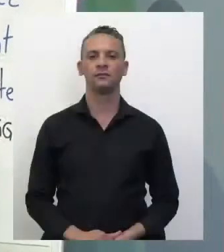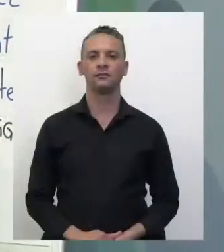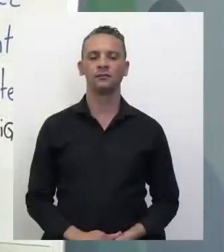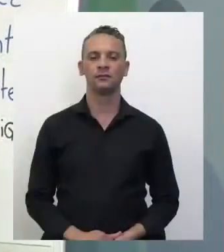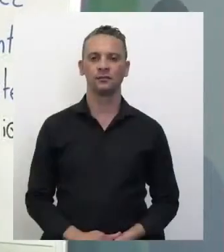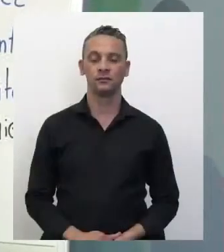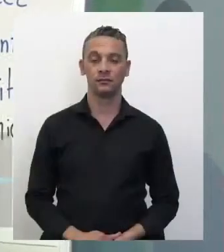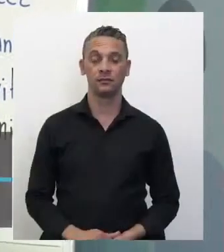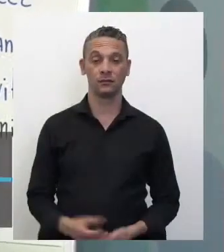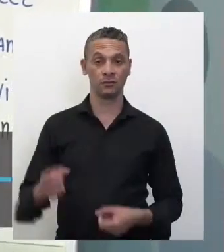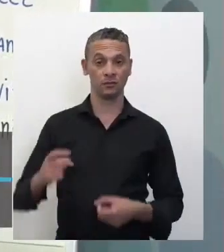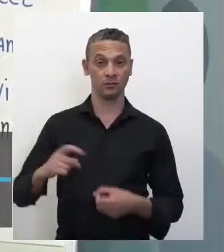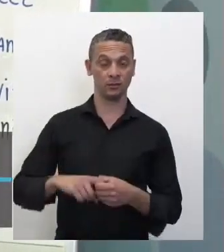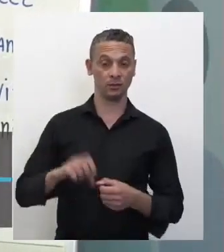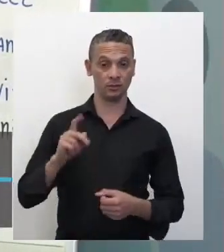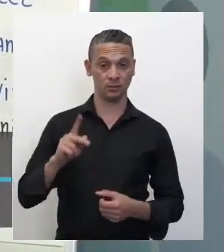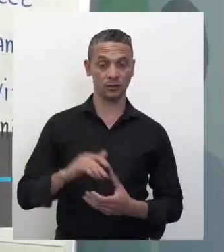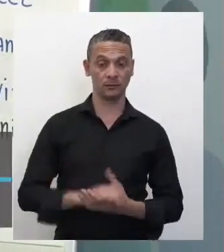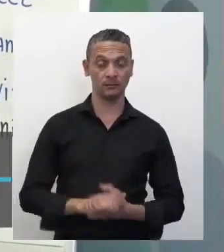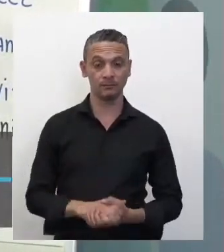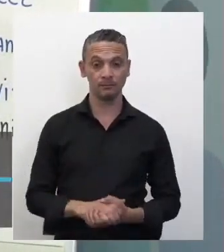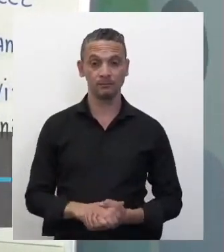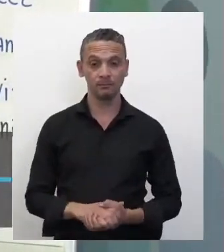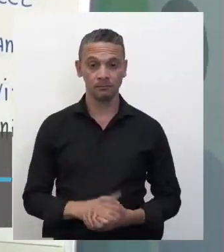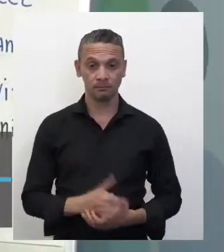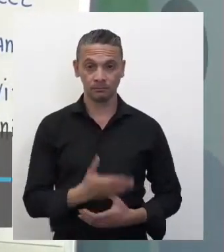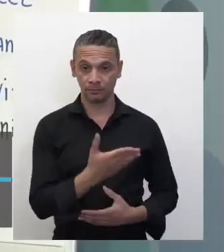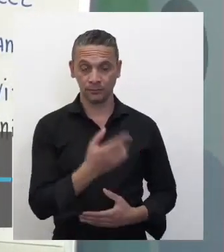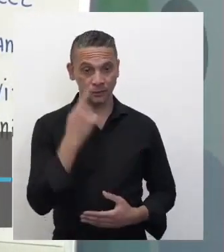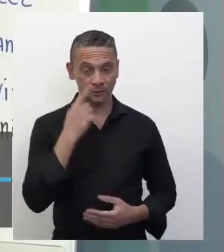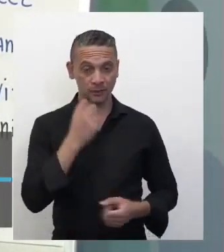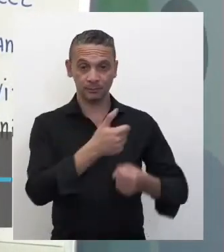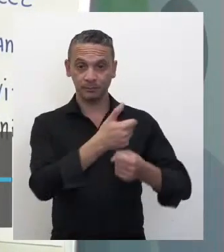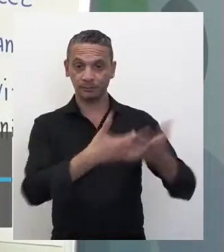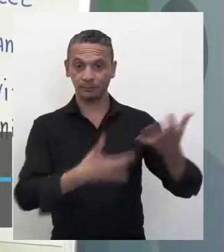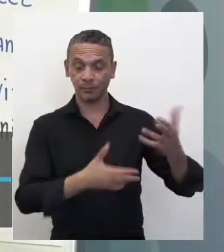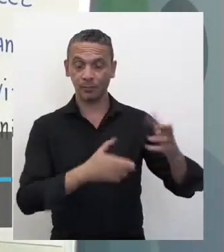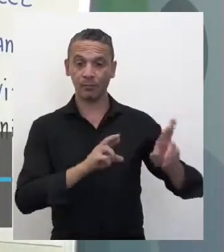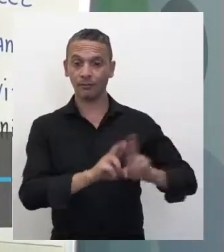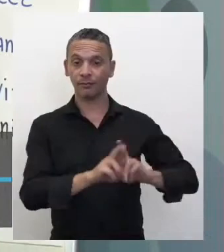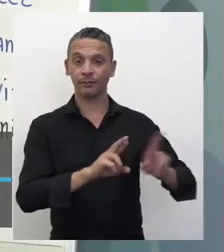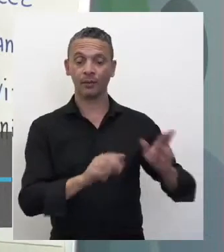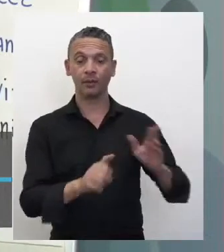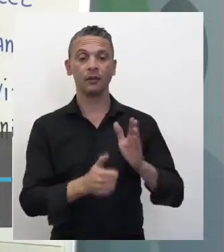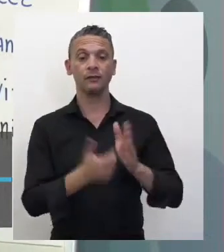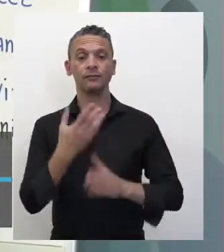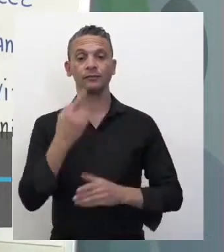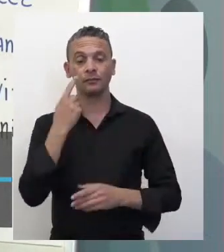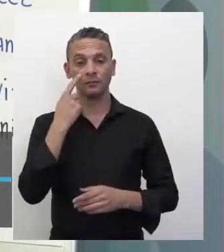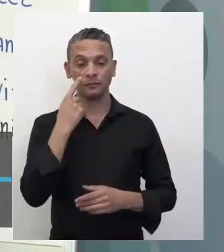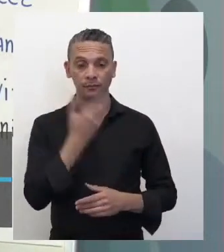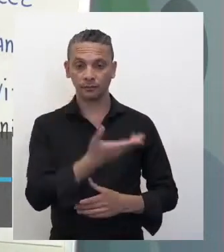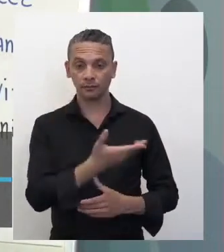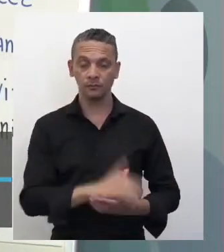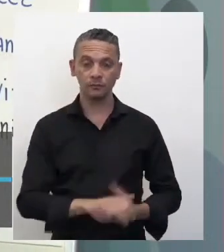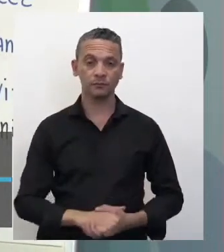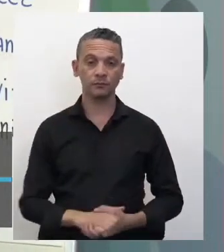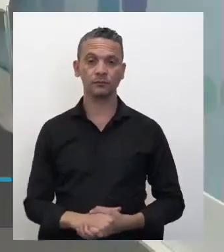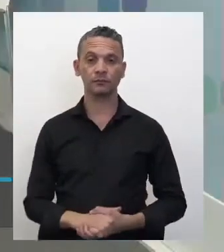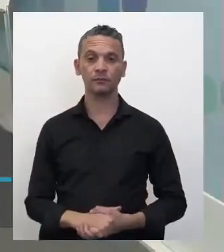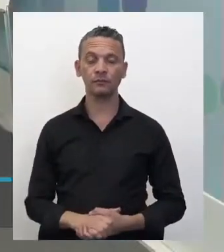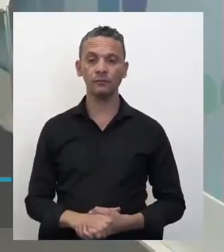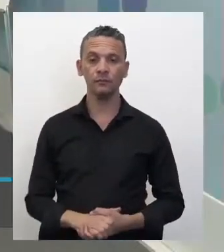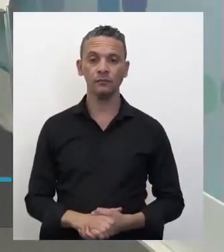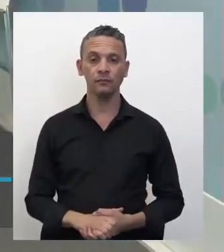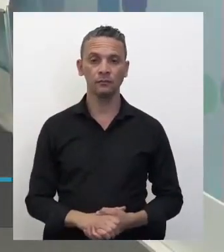Ok, we are back. Let's check, Ed, how many? Vamos ver quantos eles sublinharam aí. O que você tem no chat pra gente? A